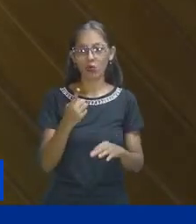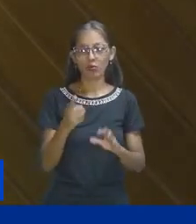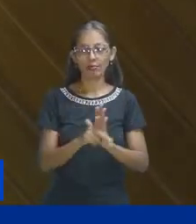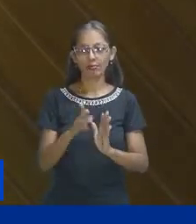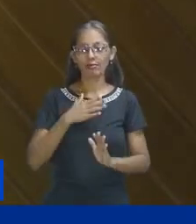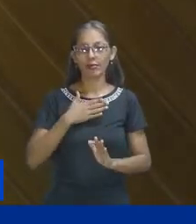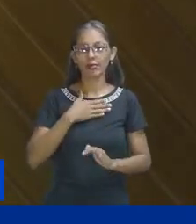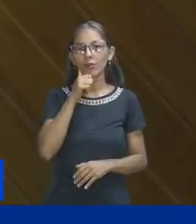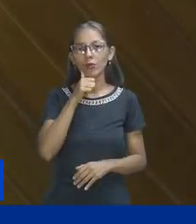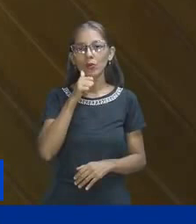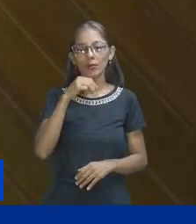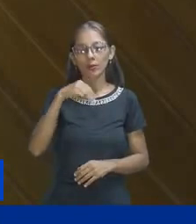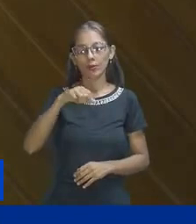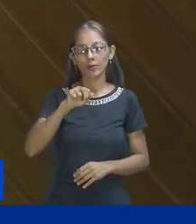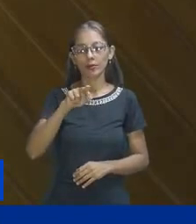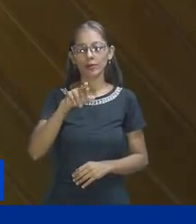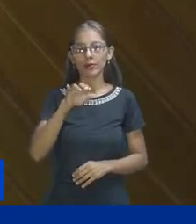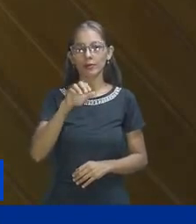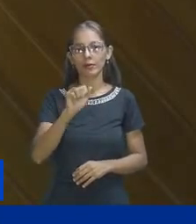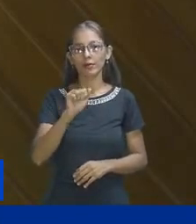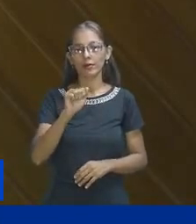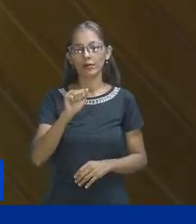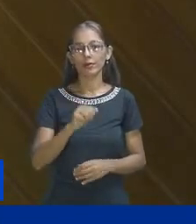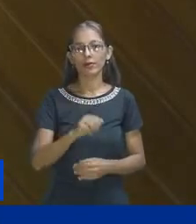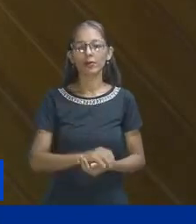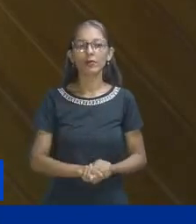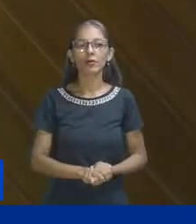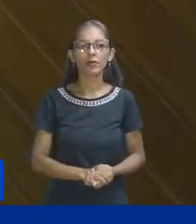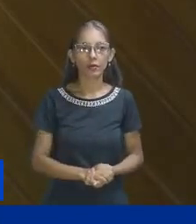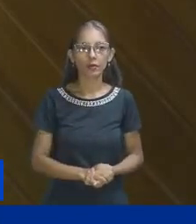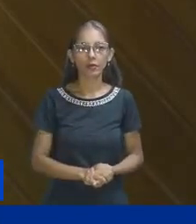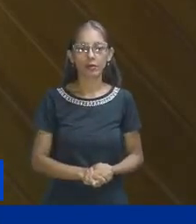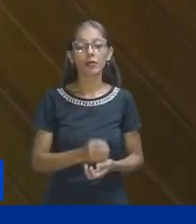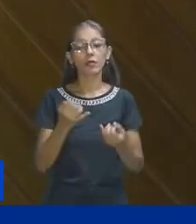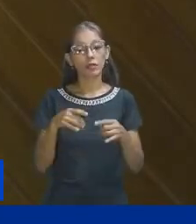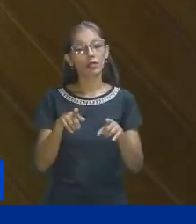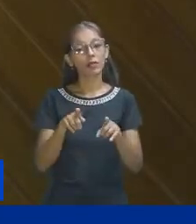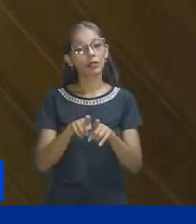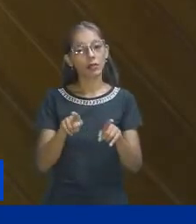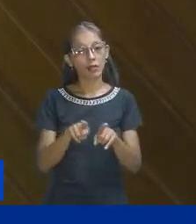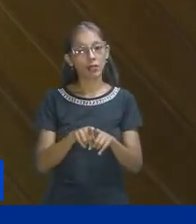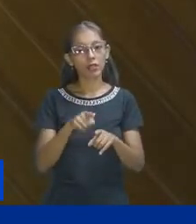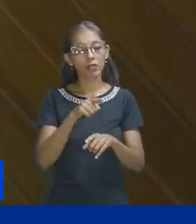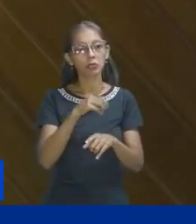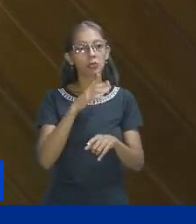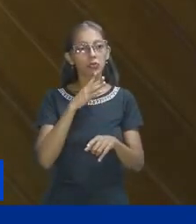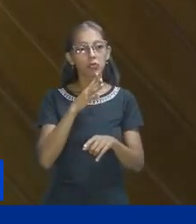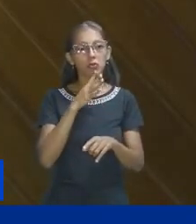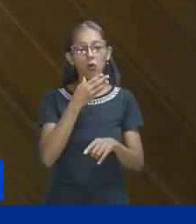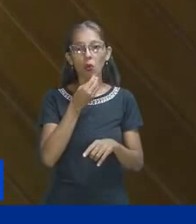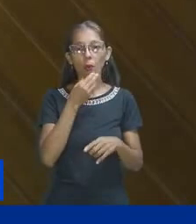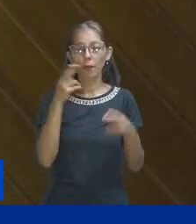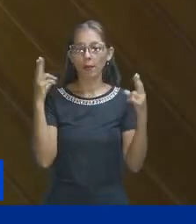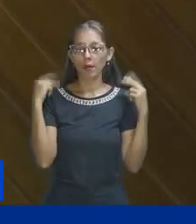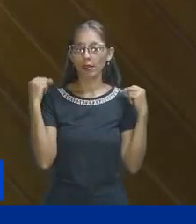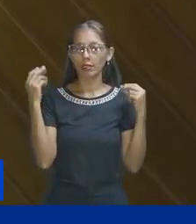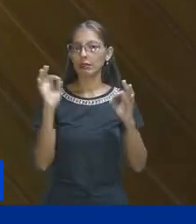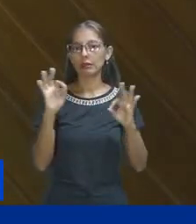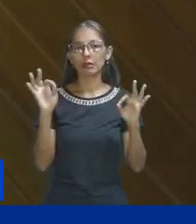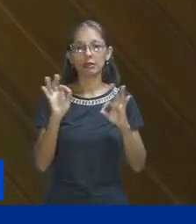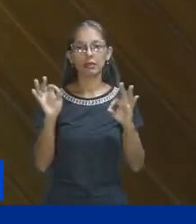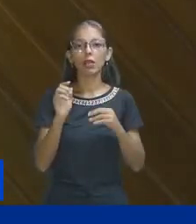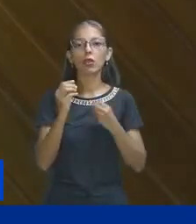ela chamou o João Diomedes por meio do aplicativo 99. Maria Ramos deixou claro que